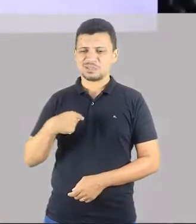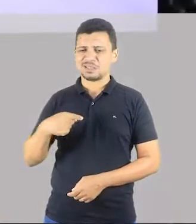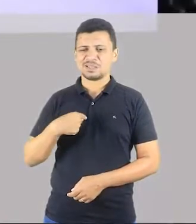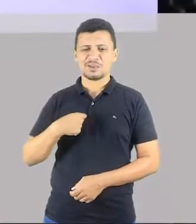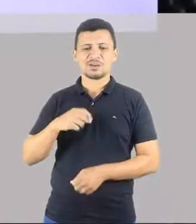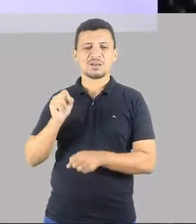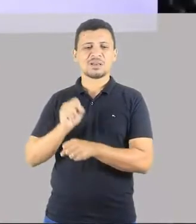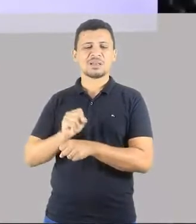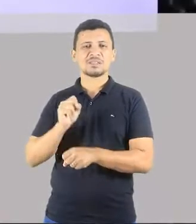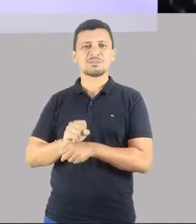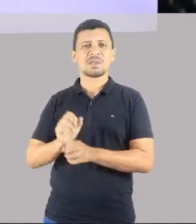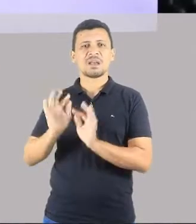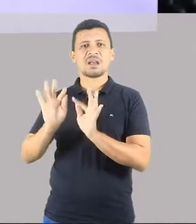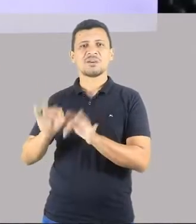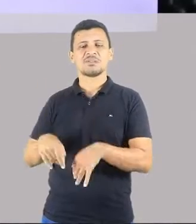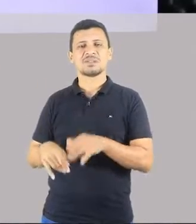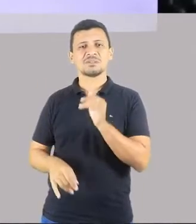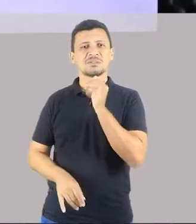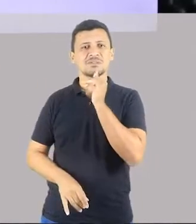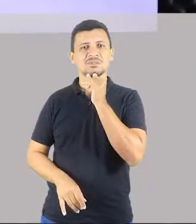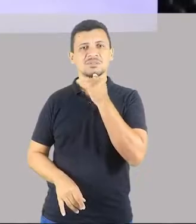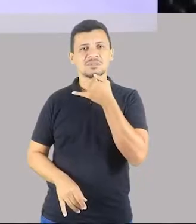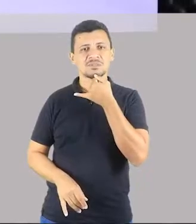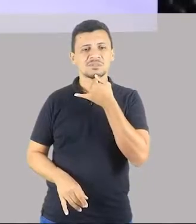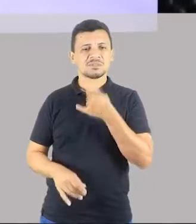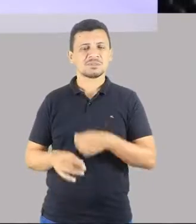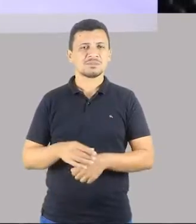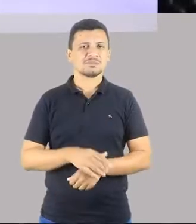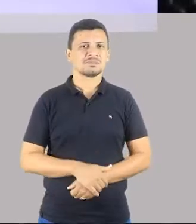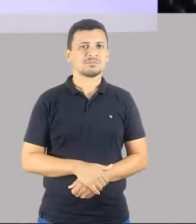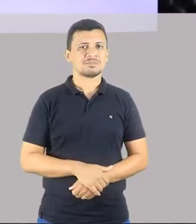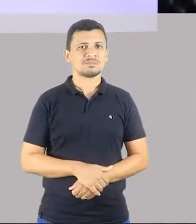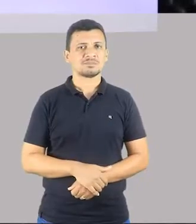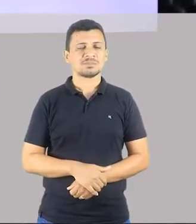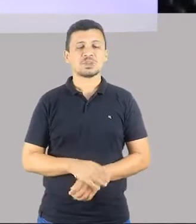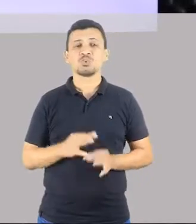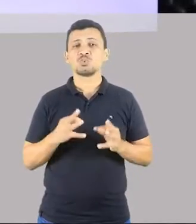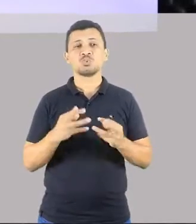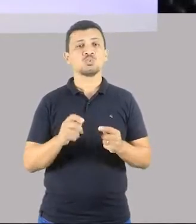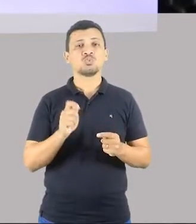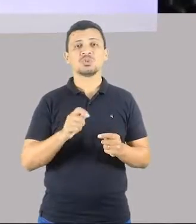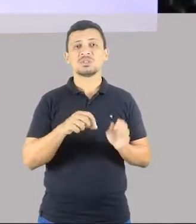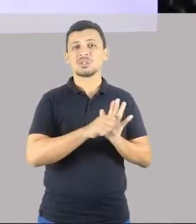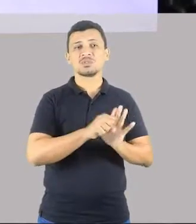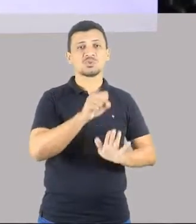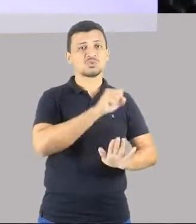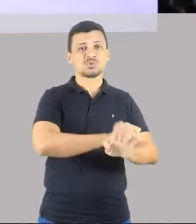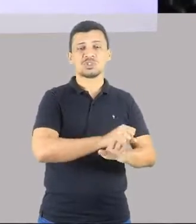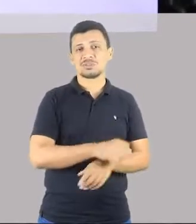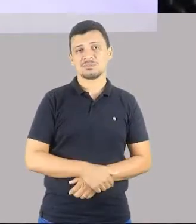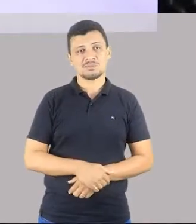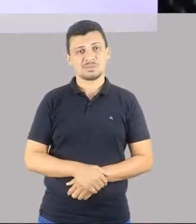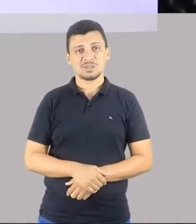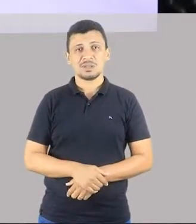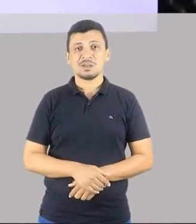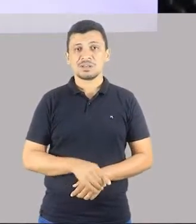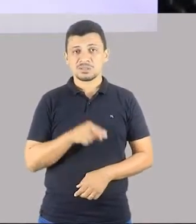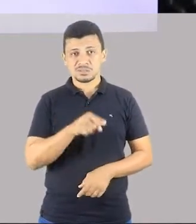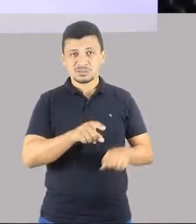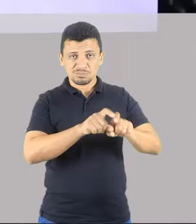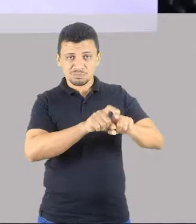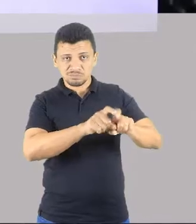Quem é que esperava? Nem ela, nem o médico, nem eu. Tudo isso aí é sujeito, certo? Se essa